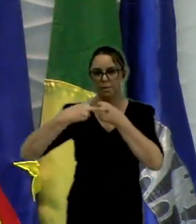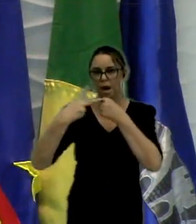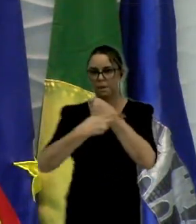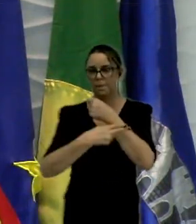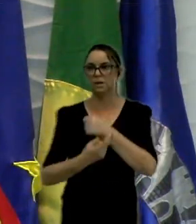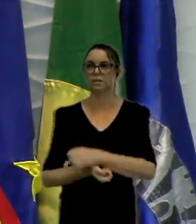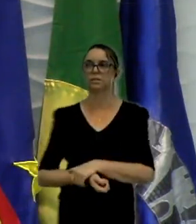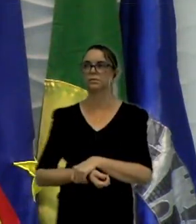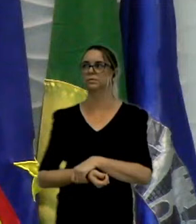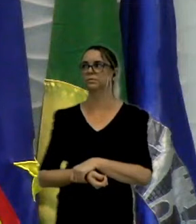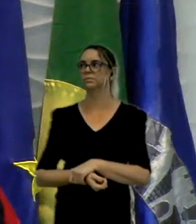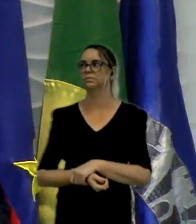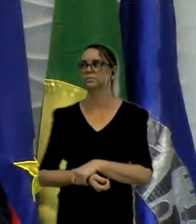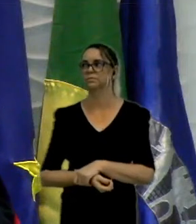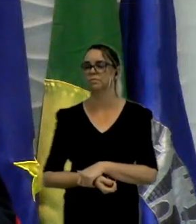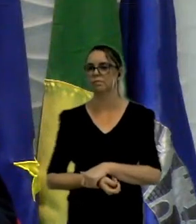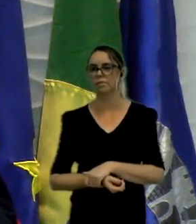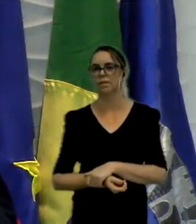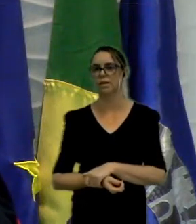Corta aí, por favor.